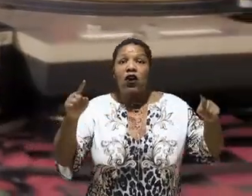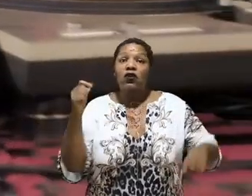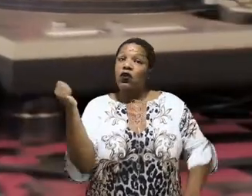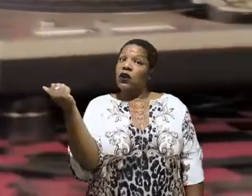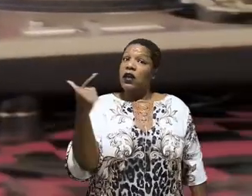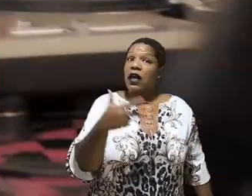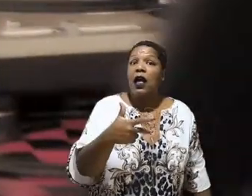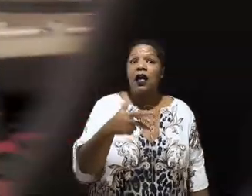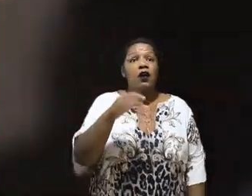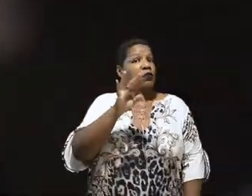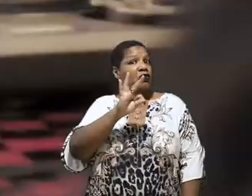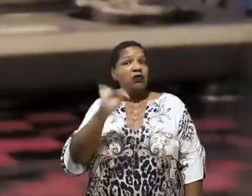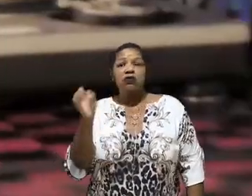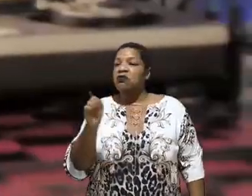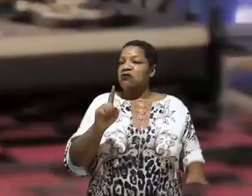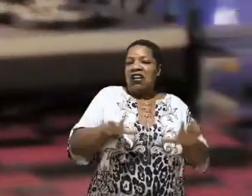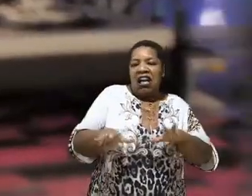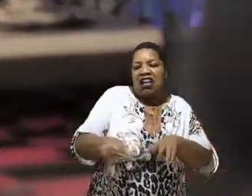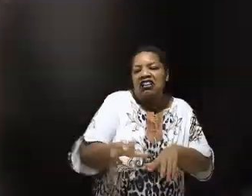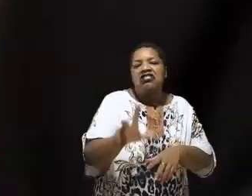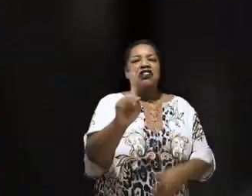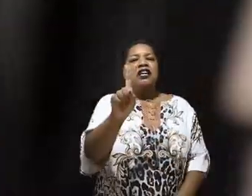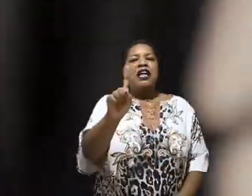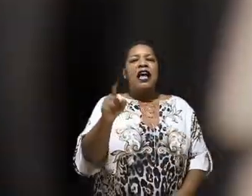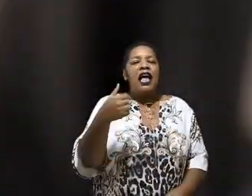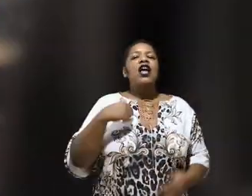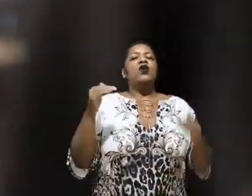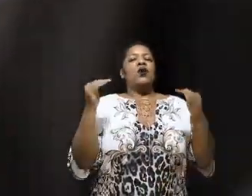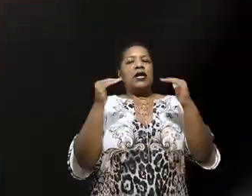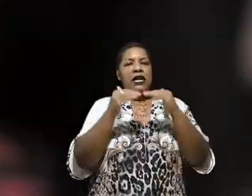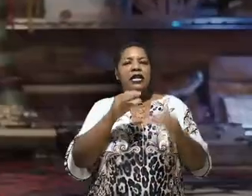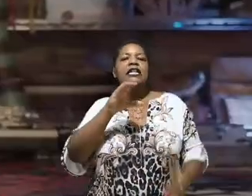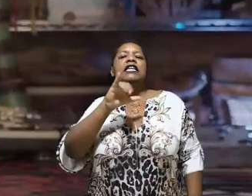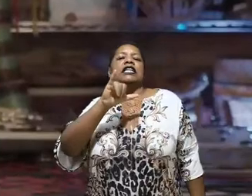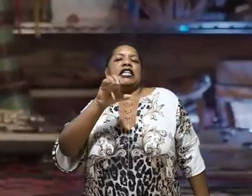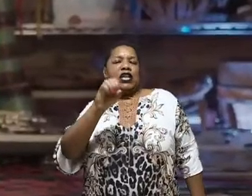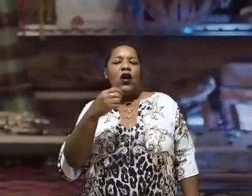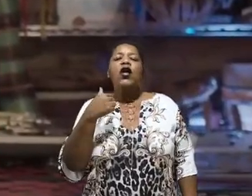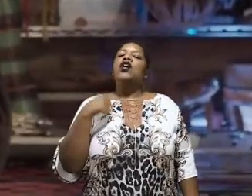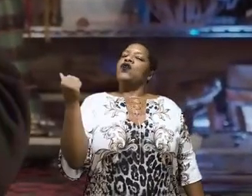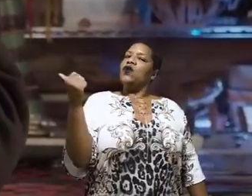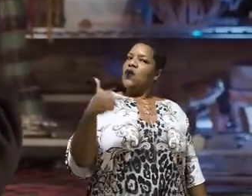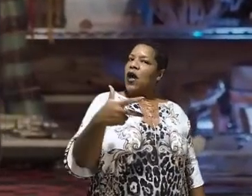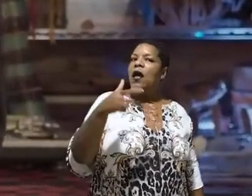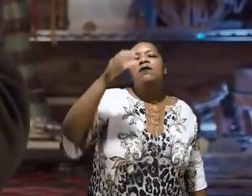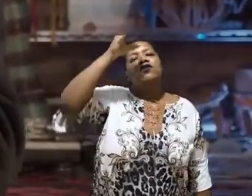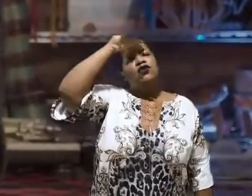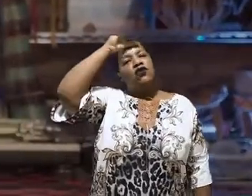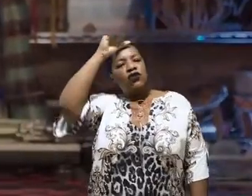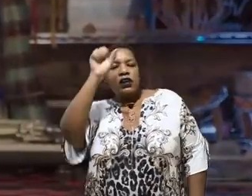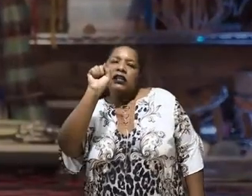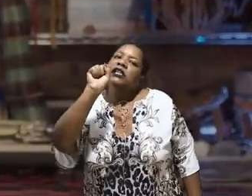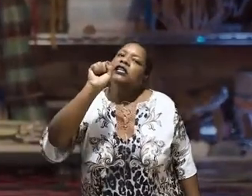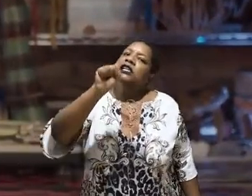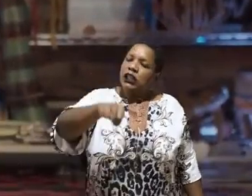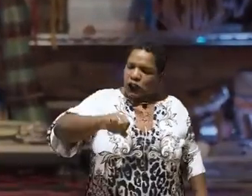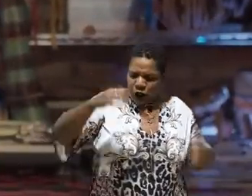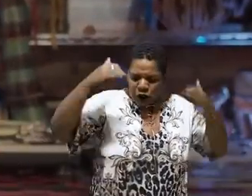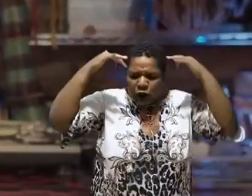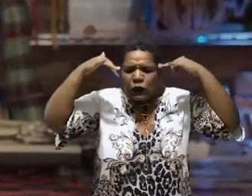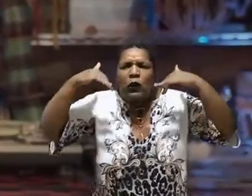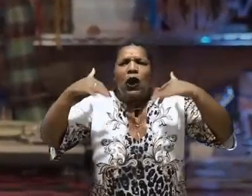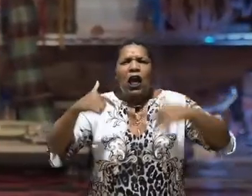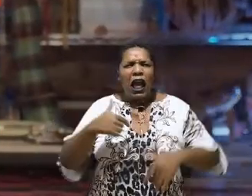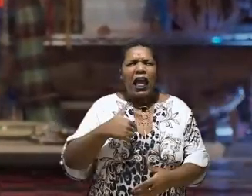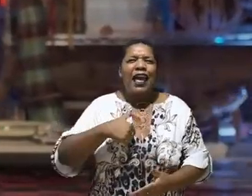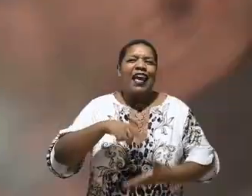não sou repetiu então rastejo viu sou a rima no cio sou réptil Carrefour não é a